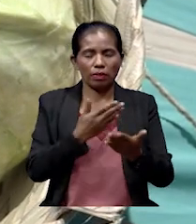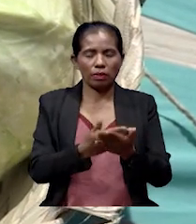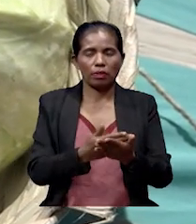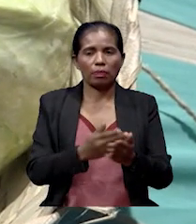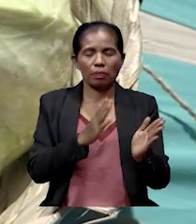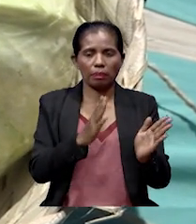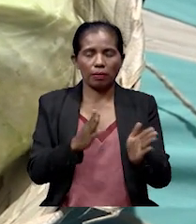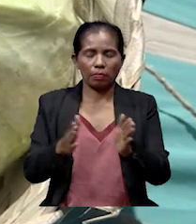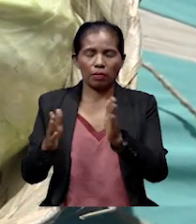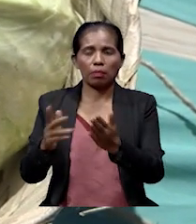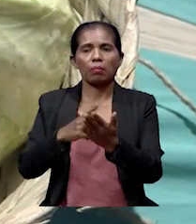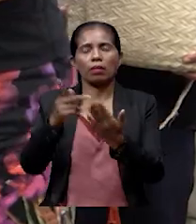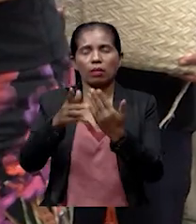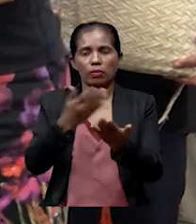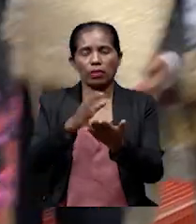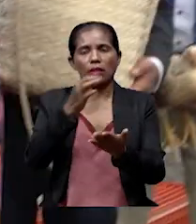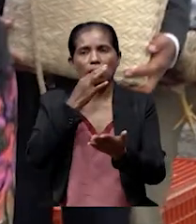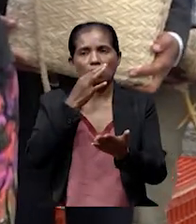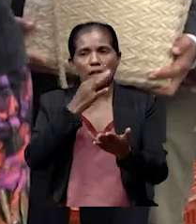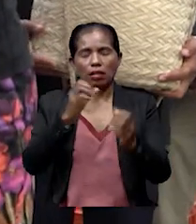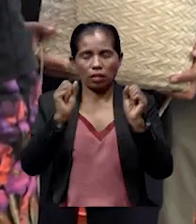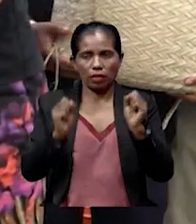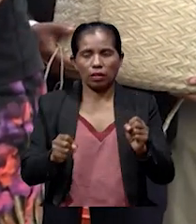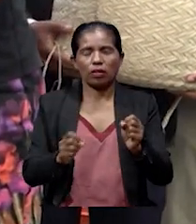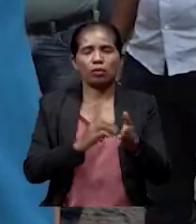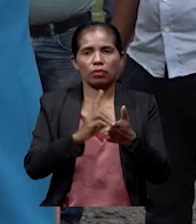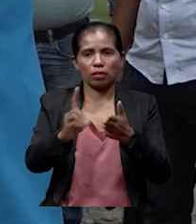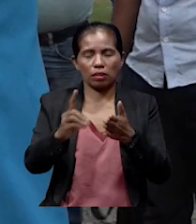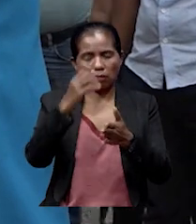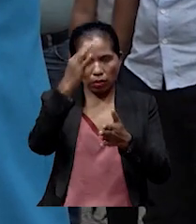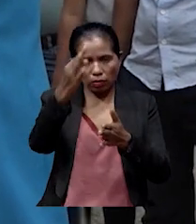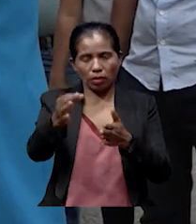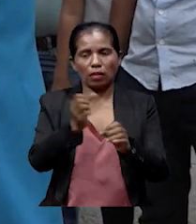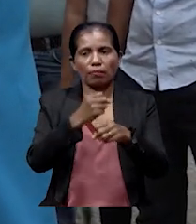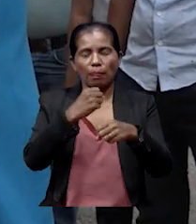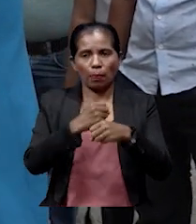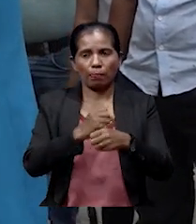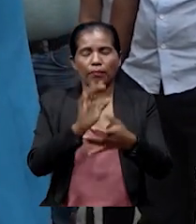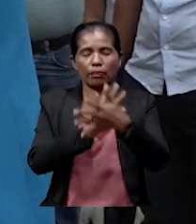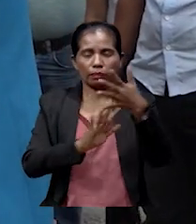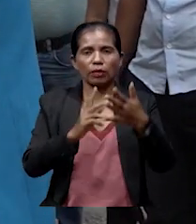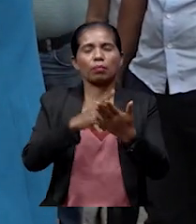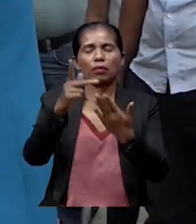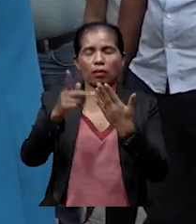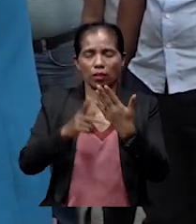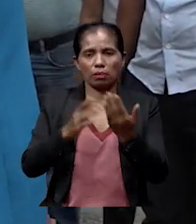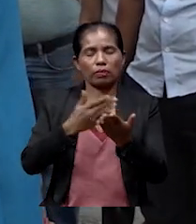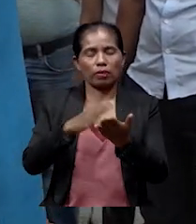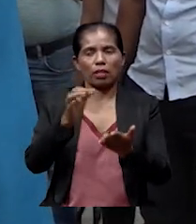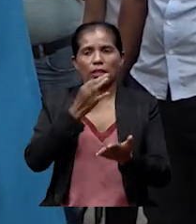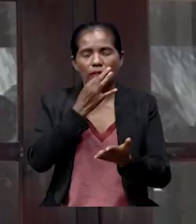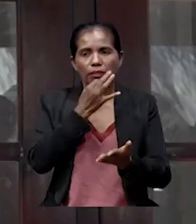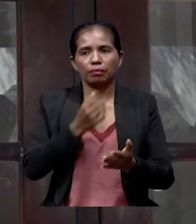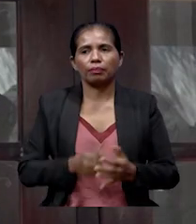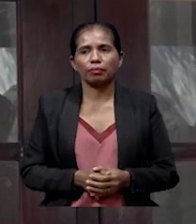cesta básica e a fase ikus, nune e a fim de semana ou início de semana oin, halou na lançamento ba programa cesta básica ne.